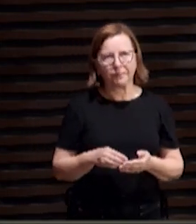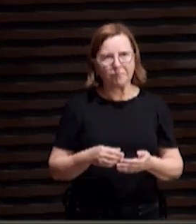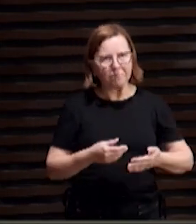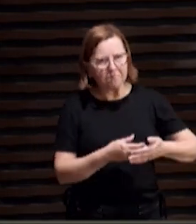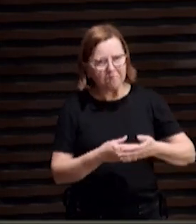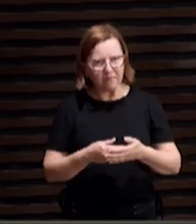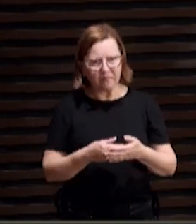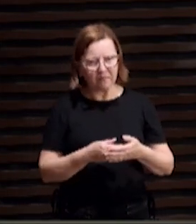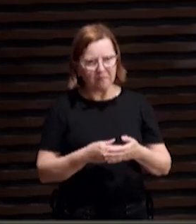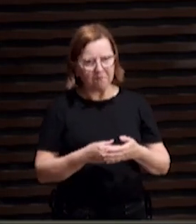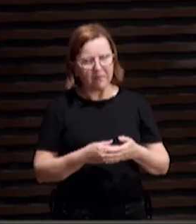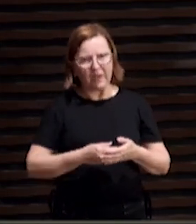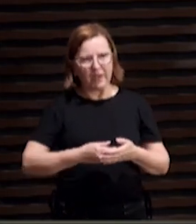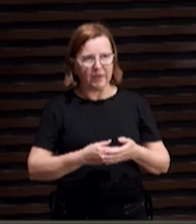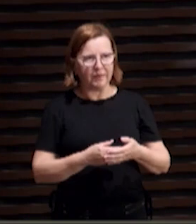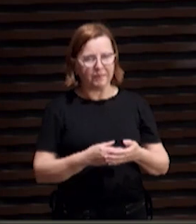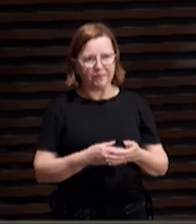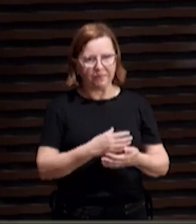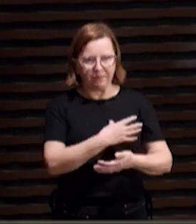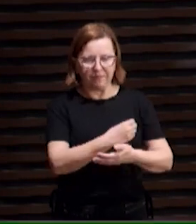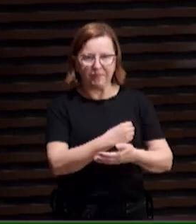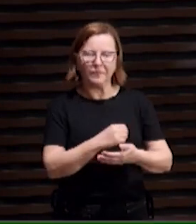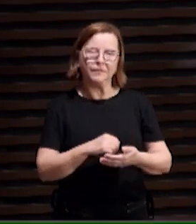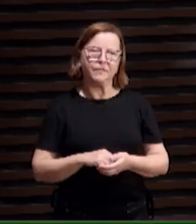que deu aqui em Londrina, e ele disse, cada